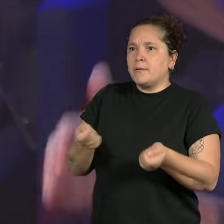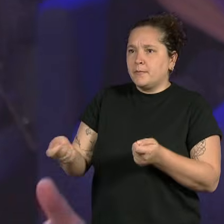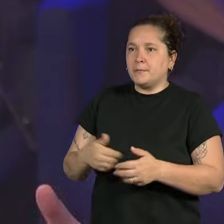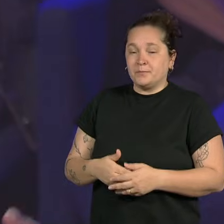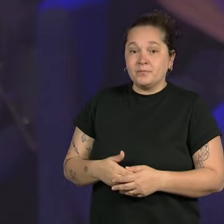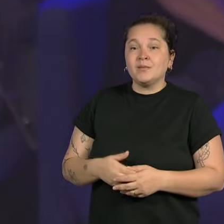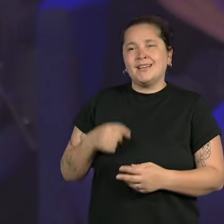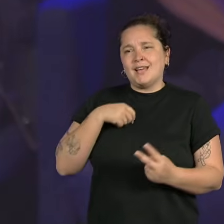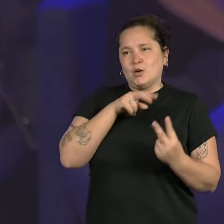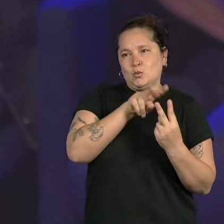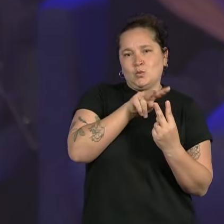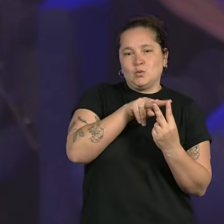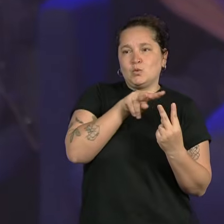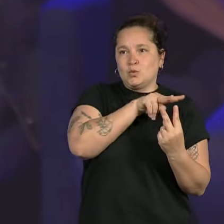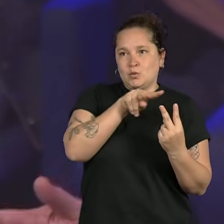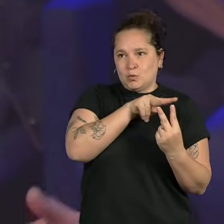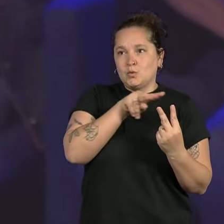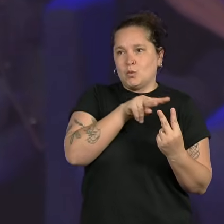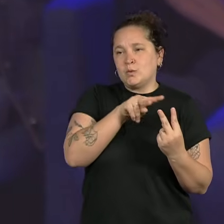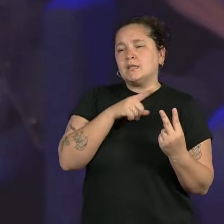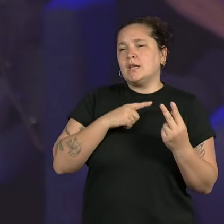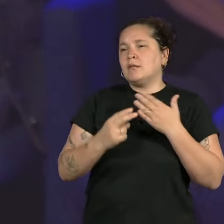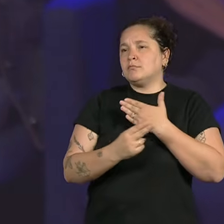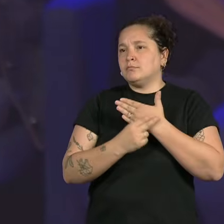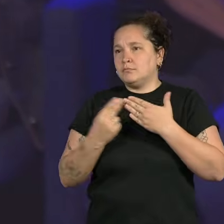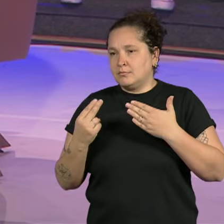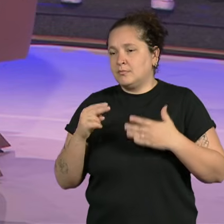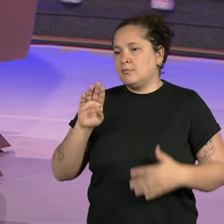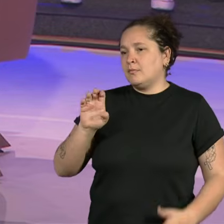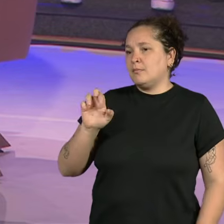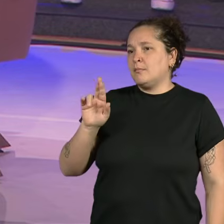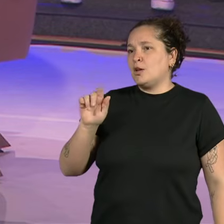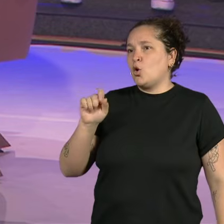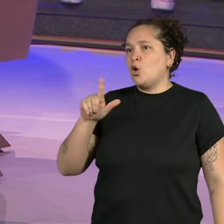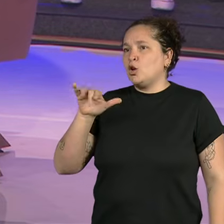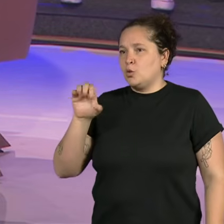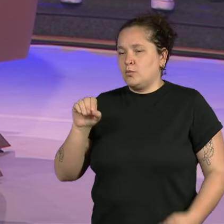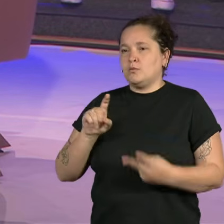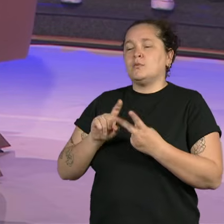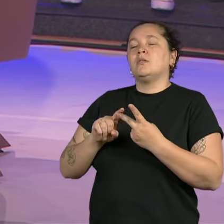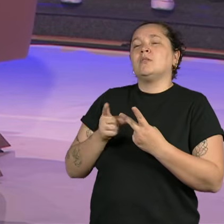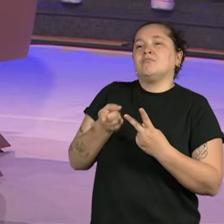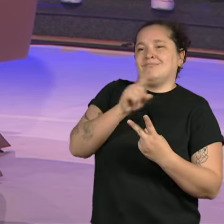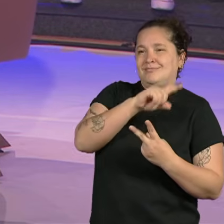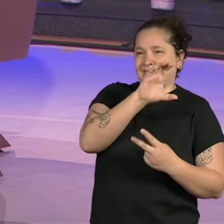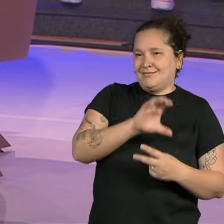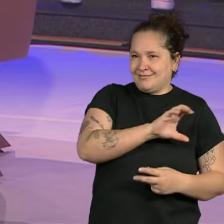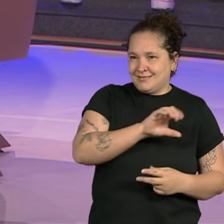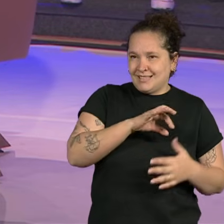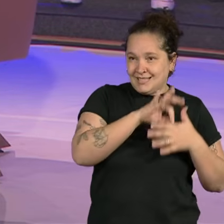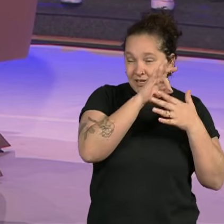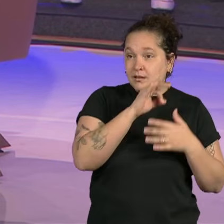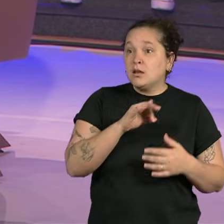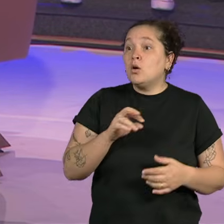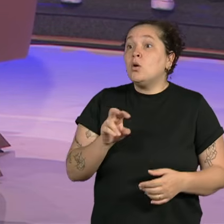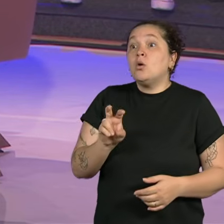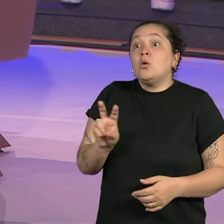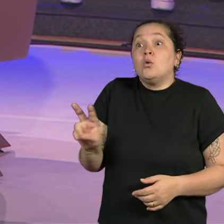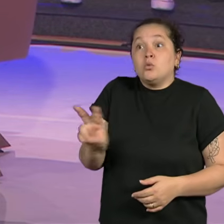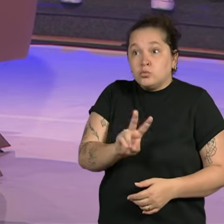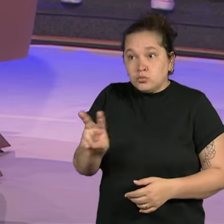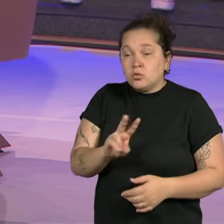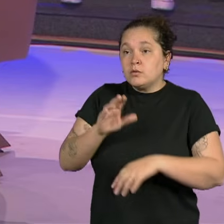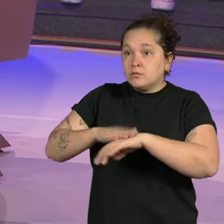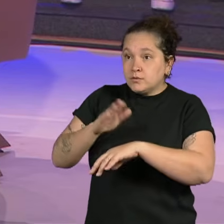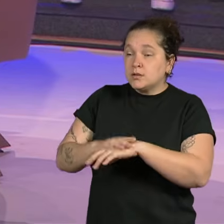Ratzinger quanto o Bergoglio, né, propõem é um poder de fazer, de realização, de conseguir